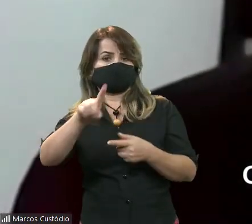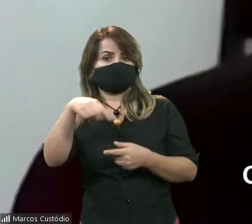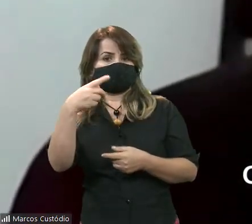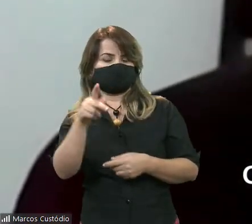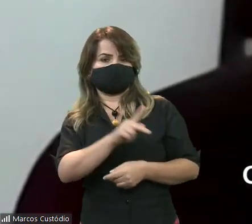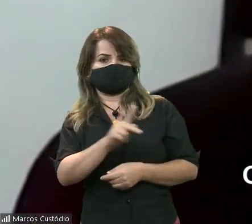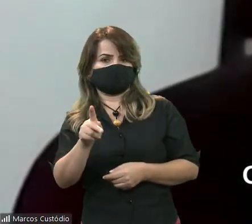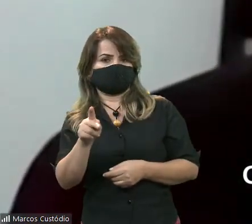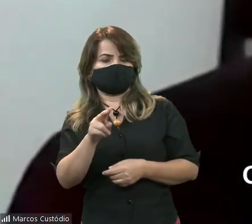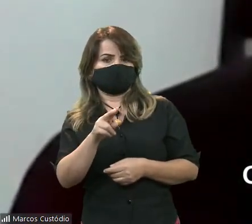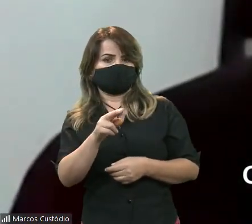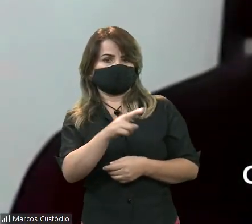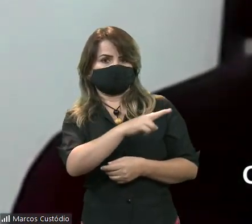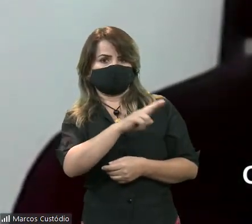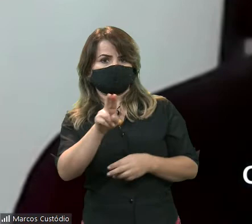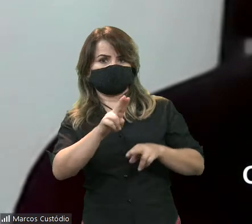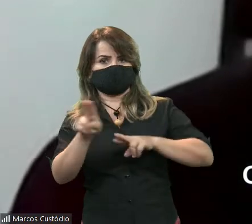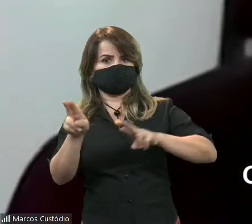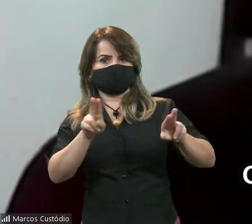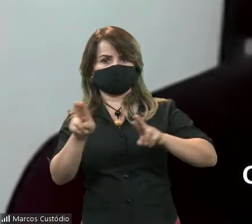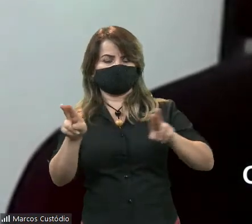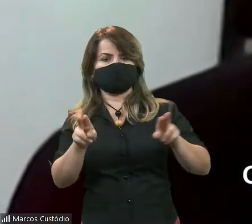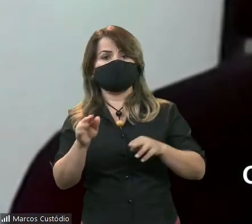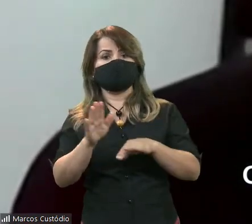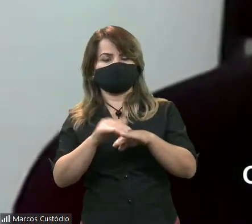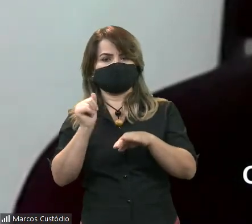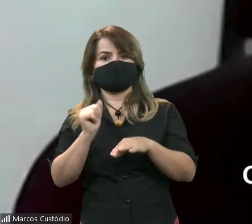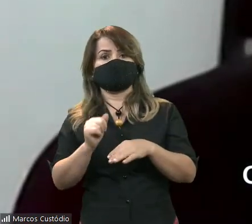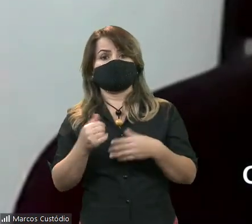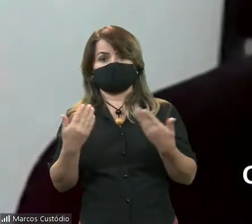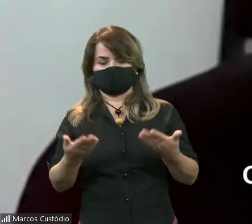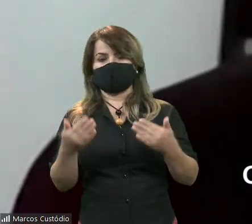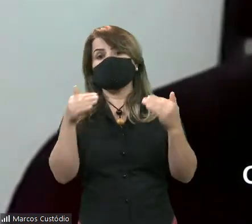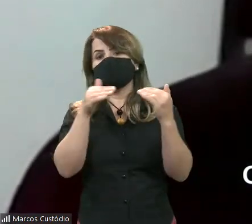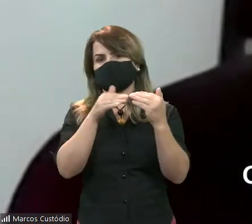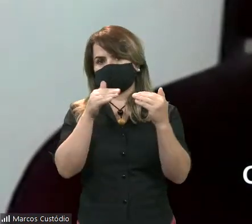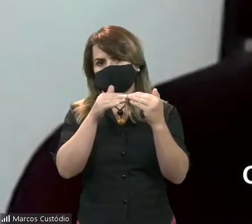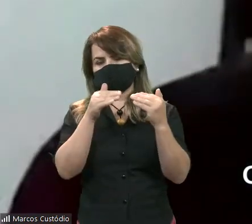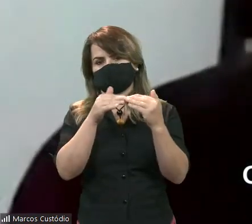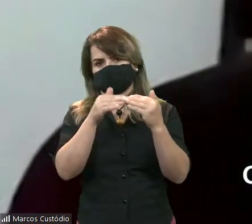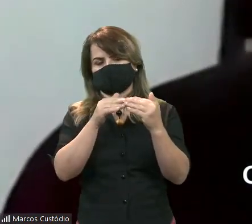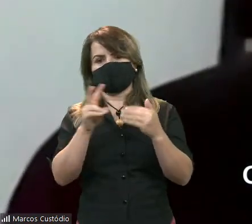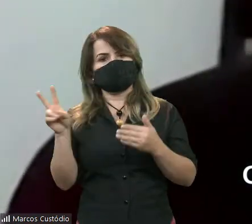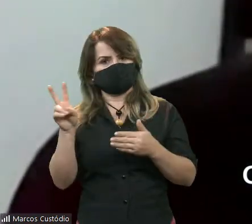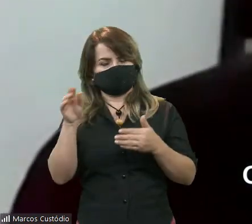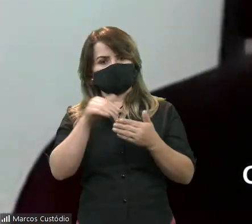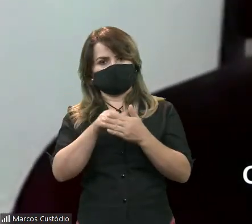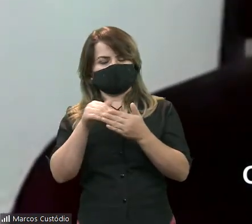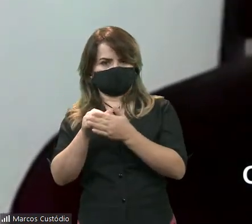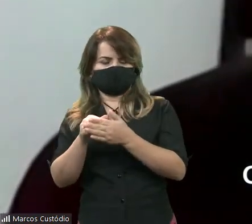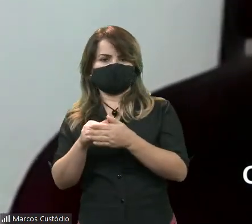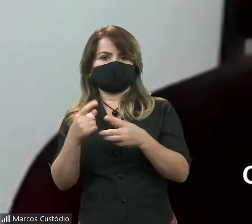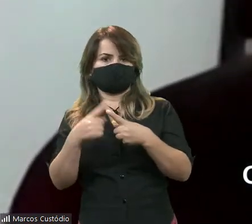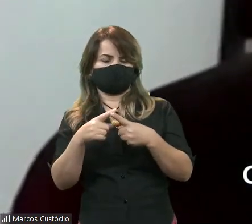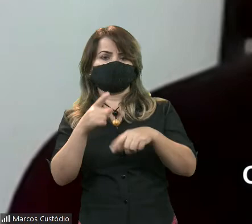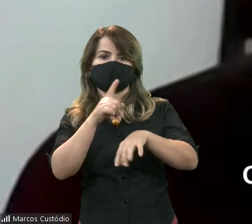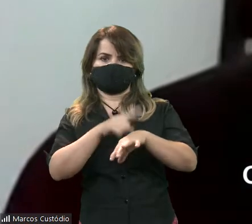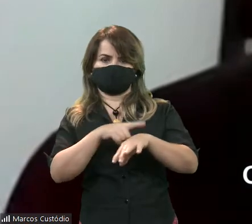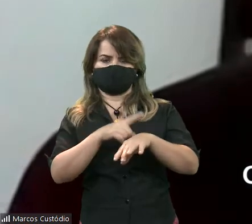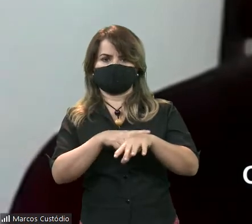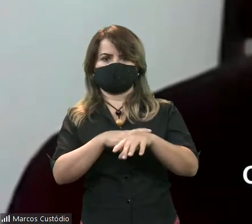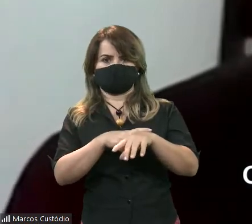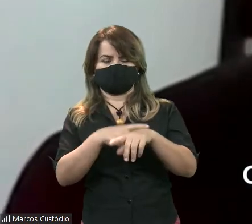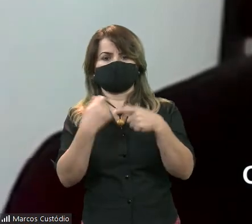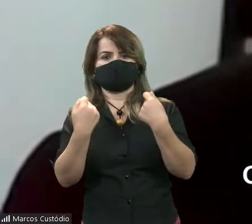eu votarei favoravelmente, e na esperança de que no meio tempo a gente tenha tempo suficiente para